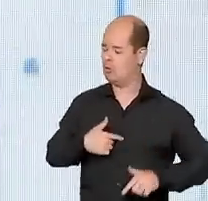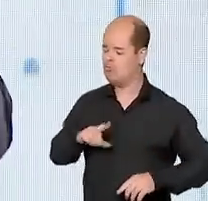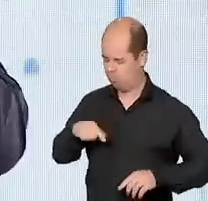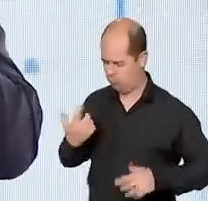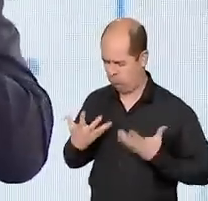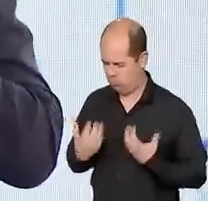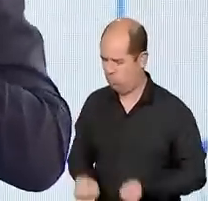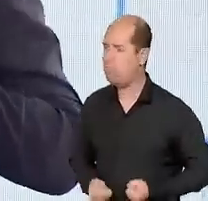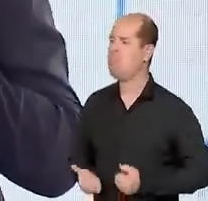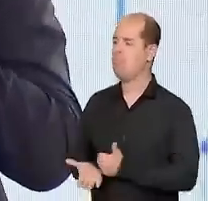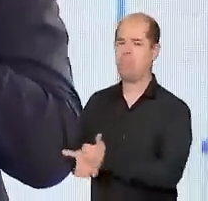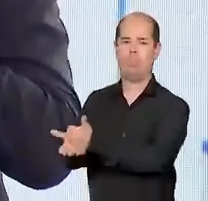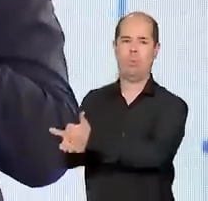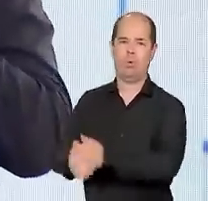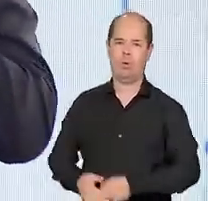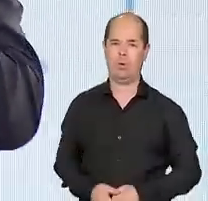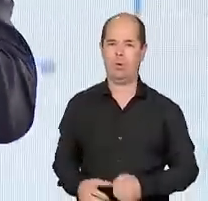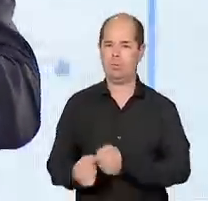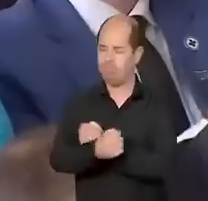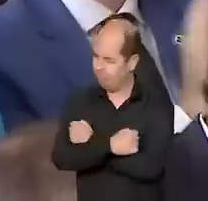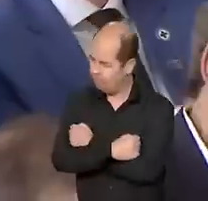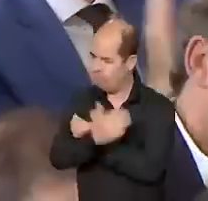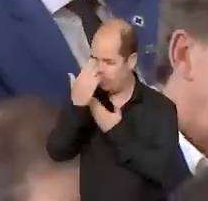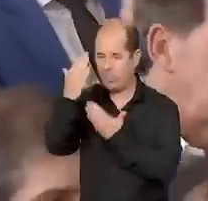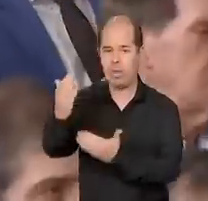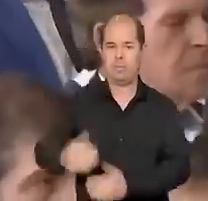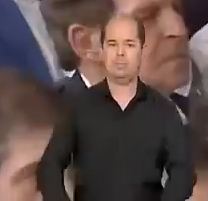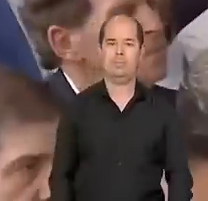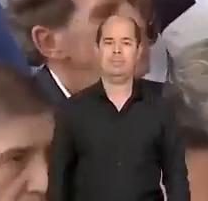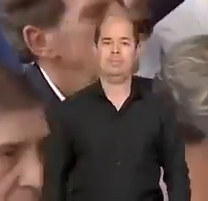nessa empreitada. Um abraço, obrigado.